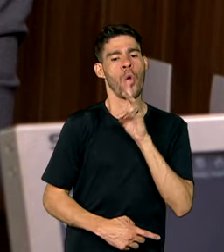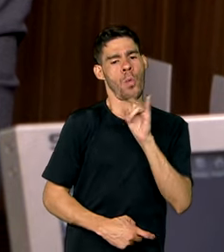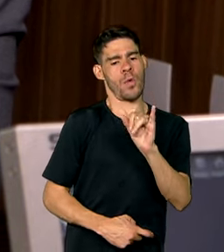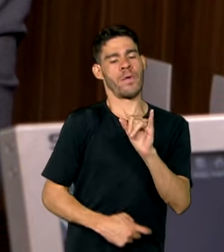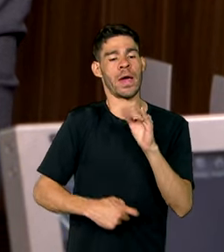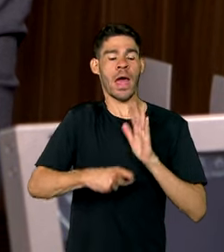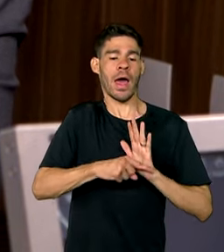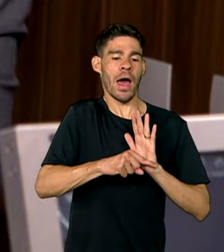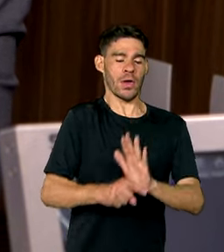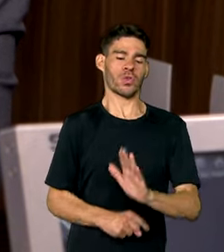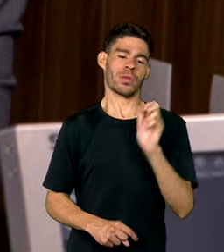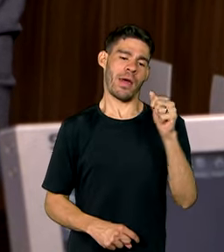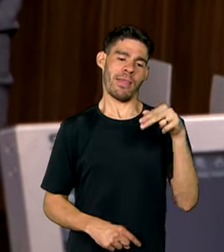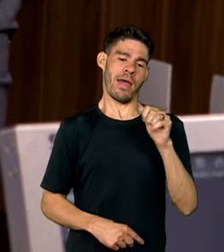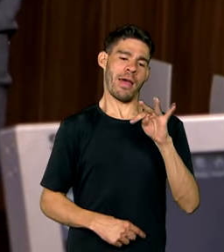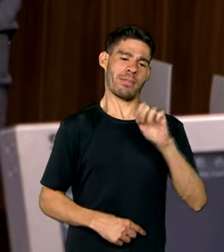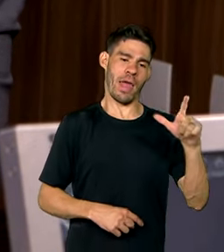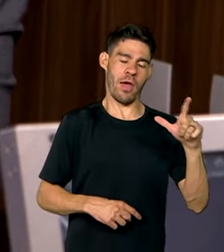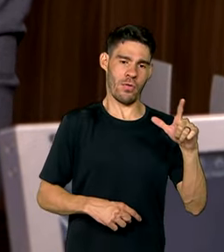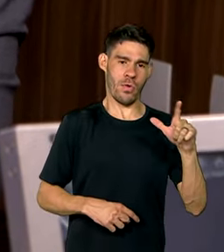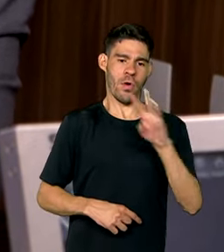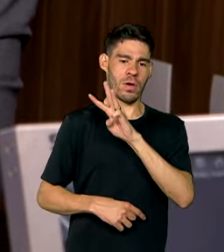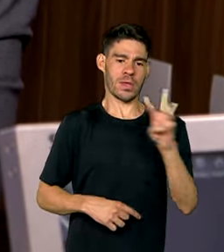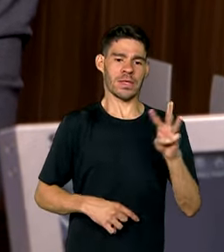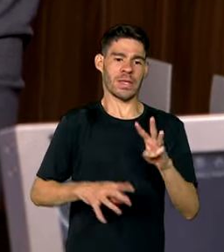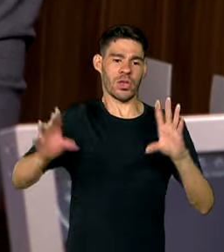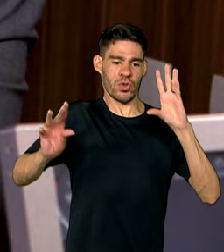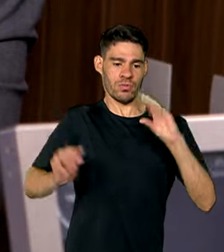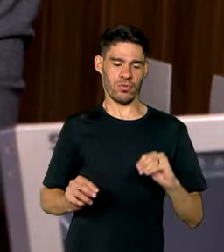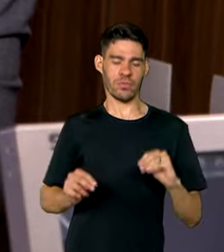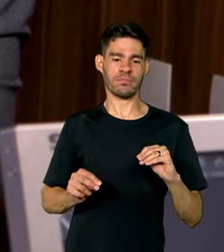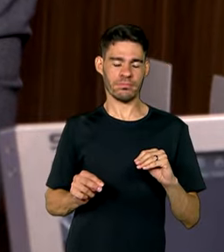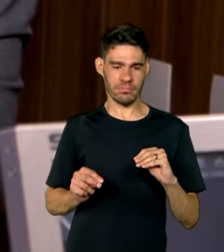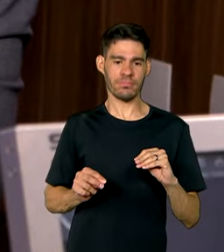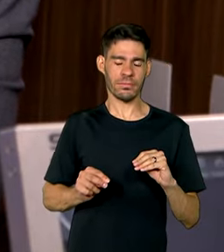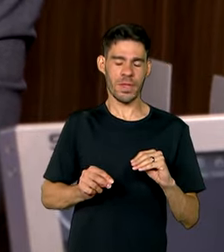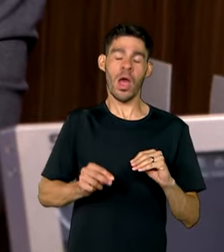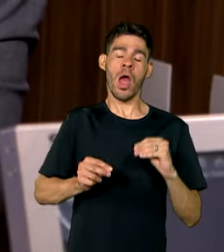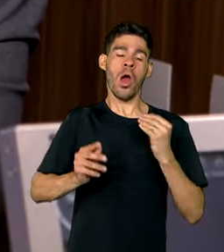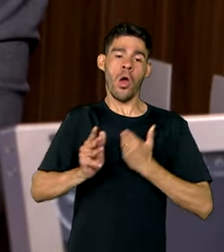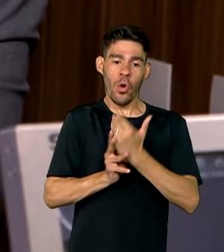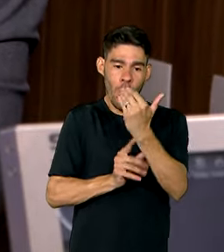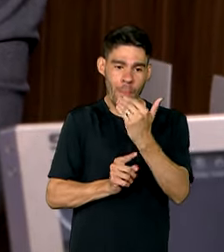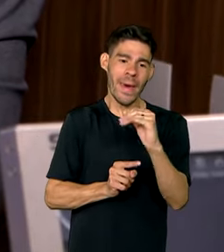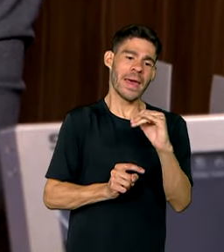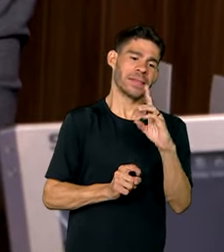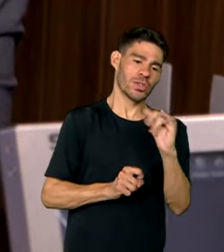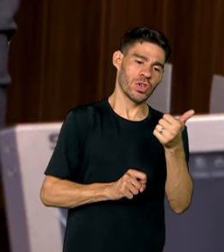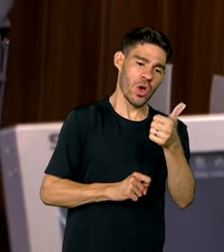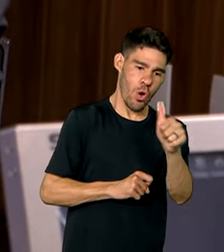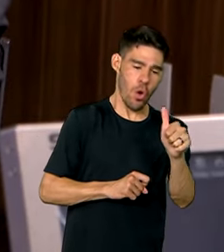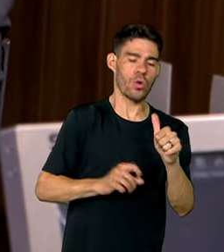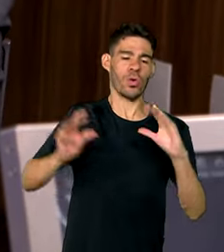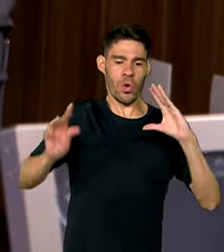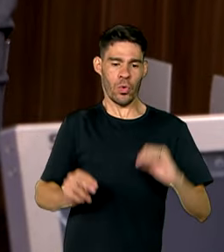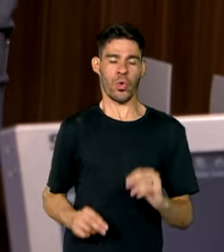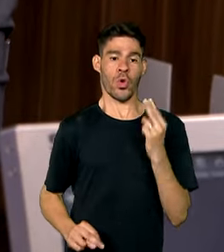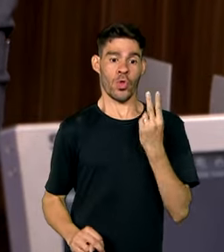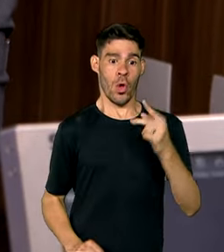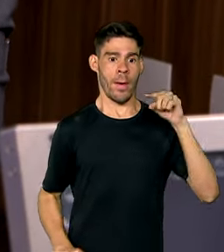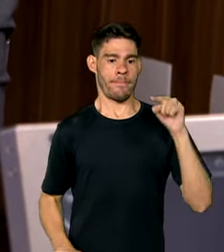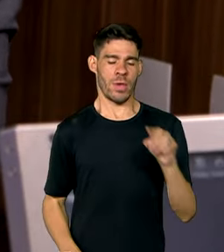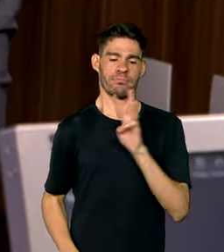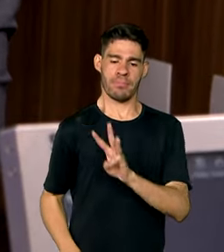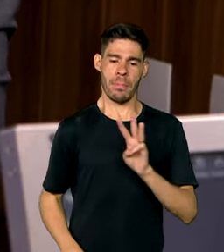com a ajuda da Anatel, derrubar esses sites. Então, é uma operação que começa dia 11 e é uma derrubada de mais de 2 mil